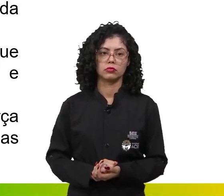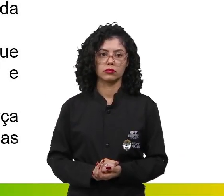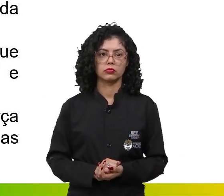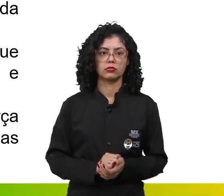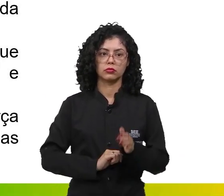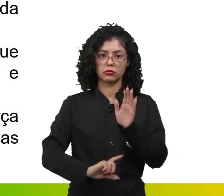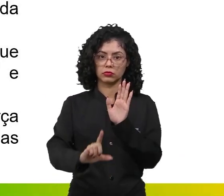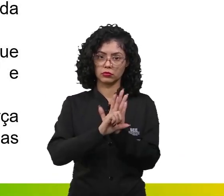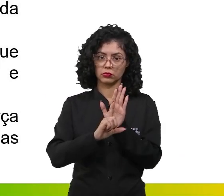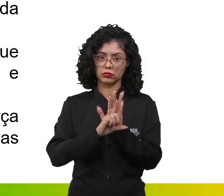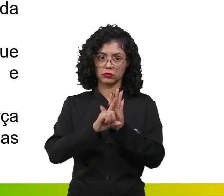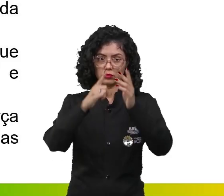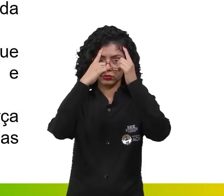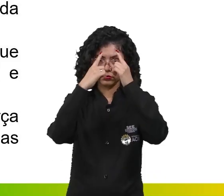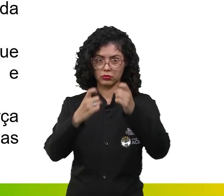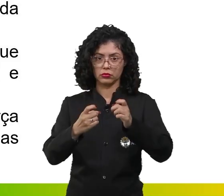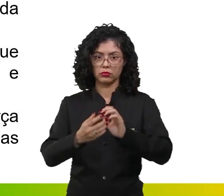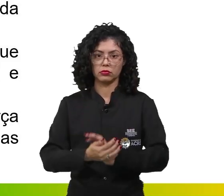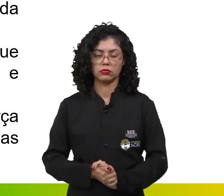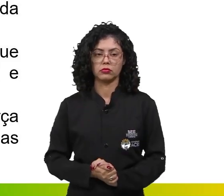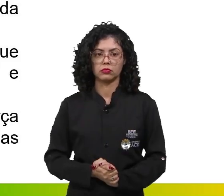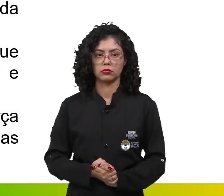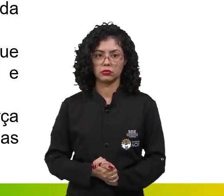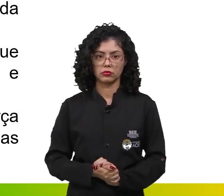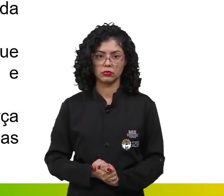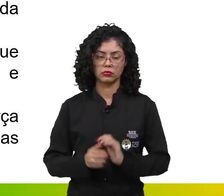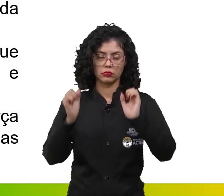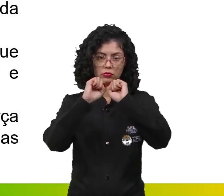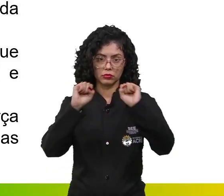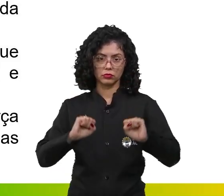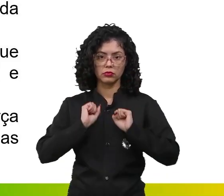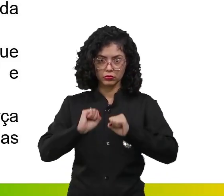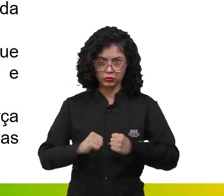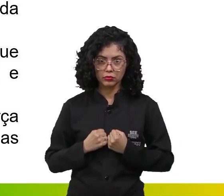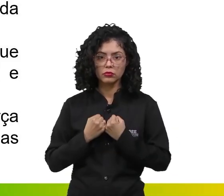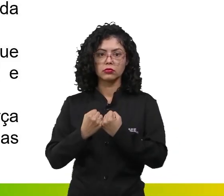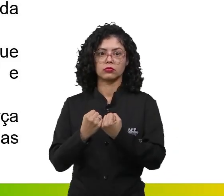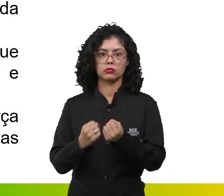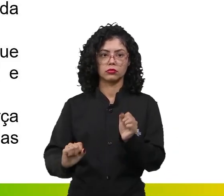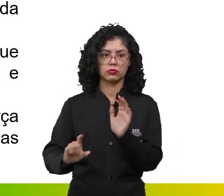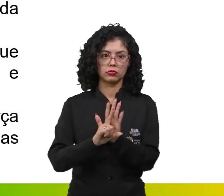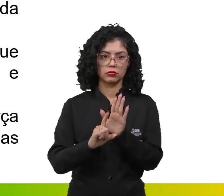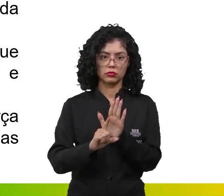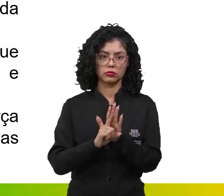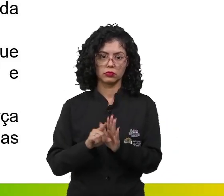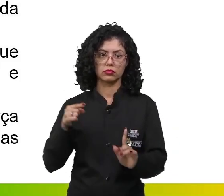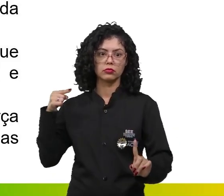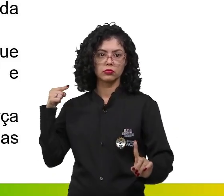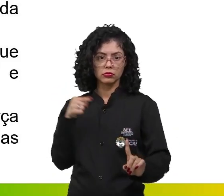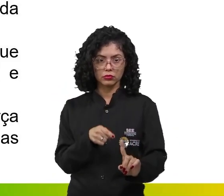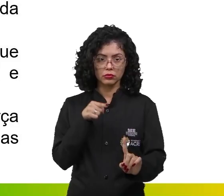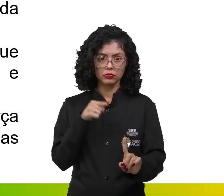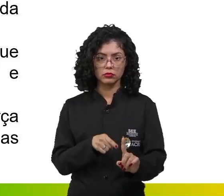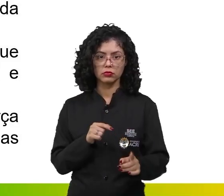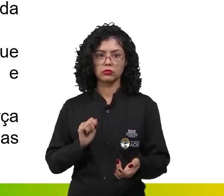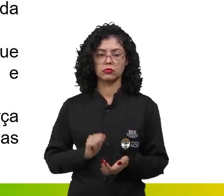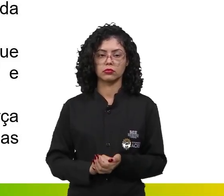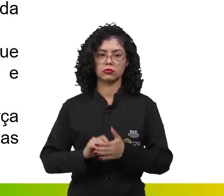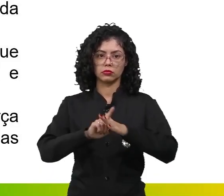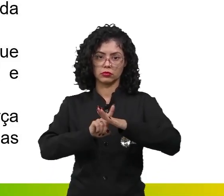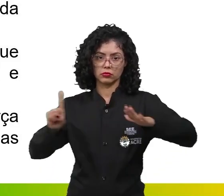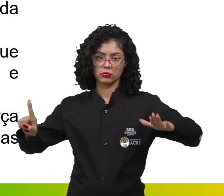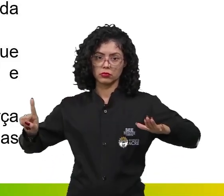Terceira característica, lei e violência. O sistema era sustentado por leis que impunham